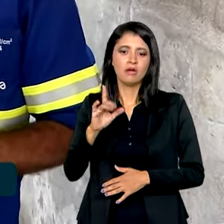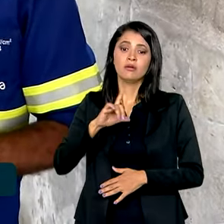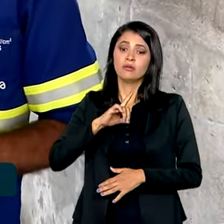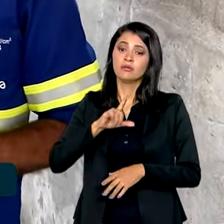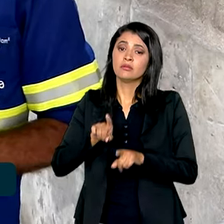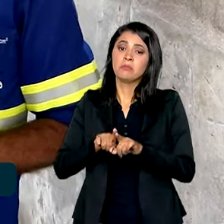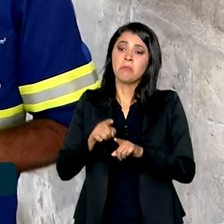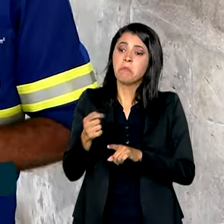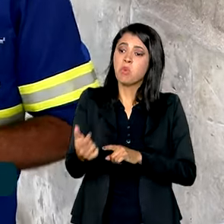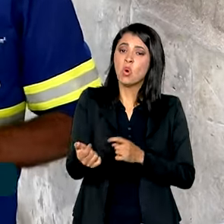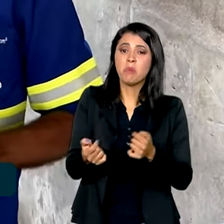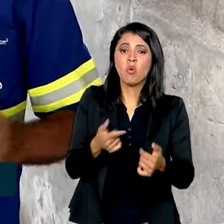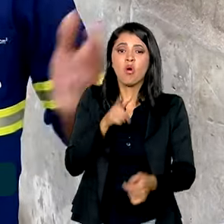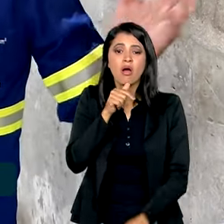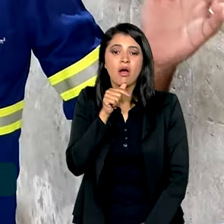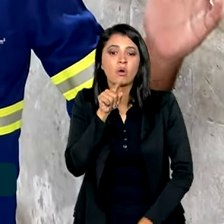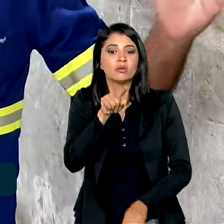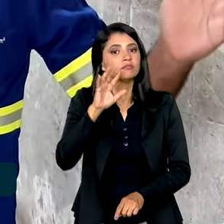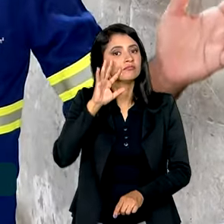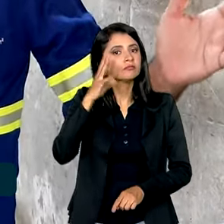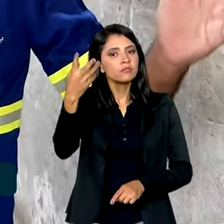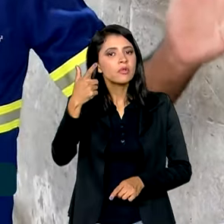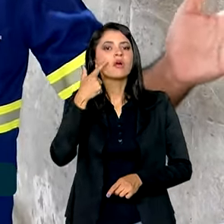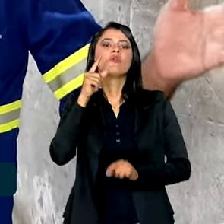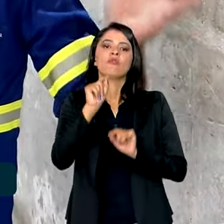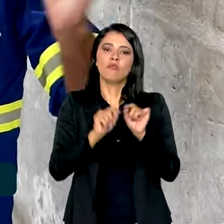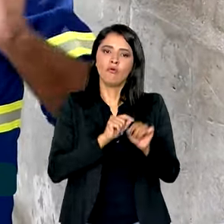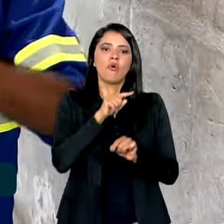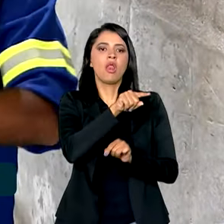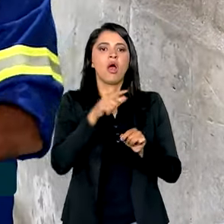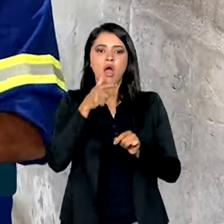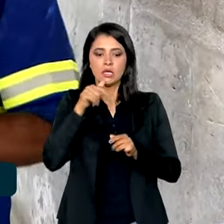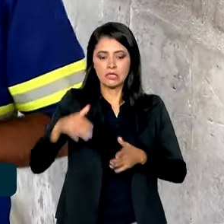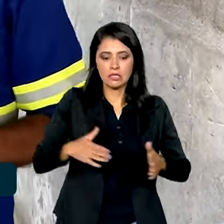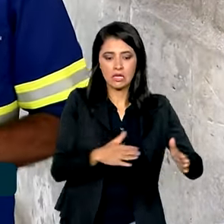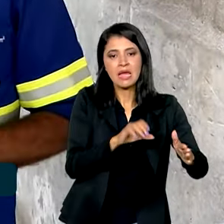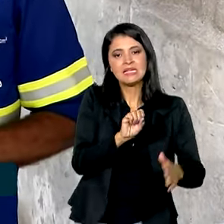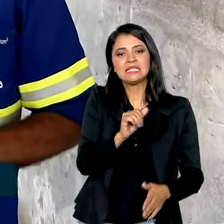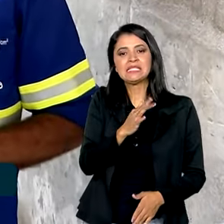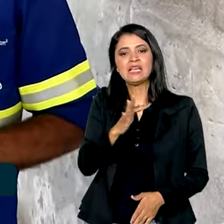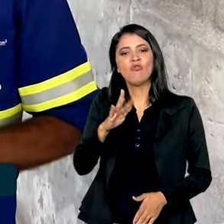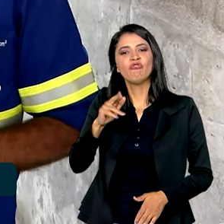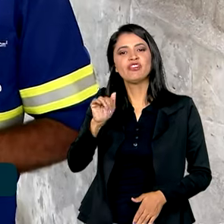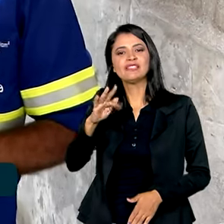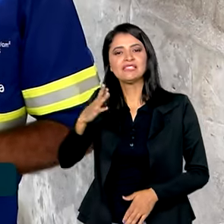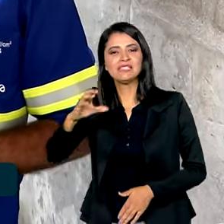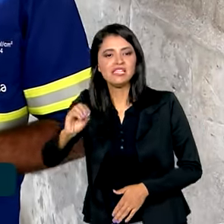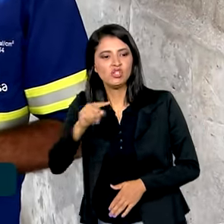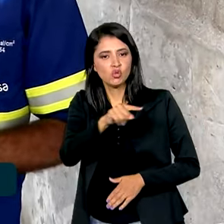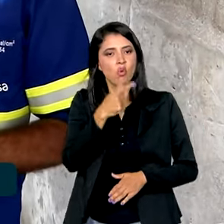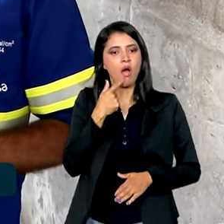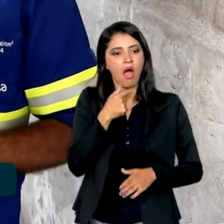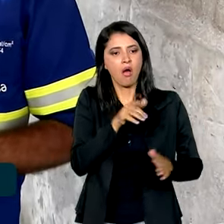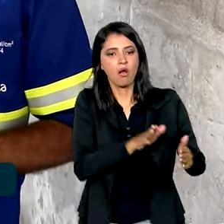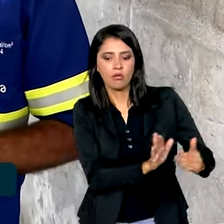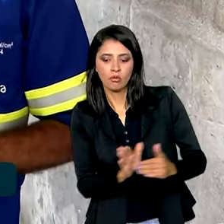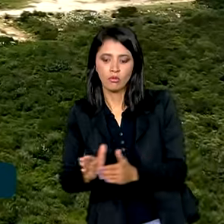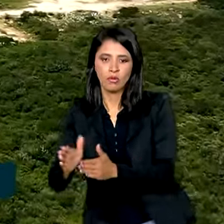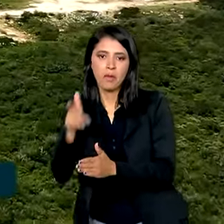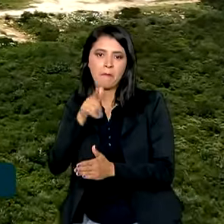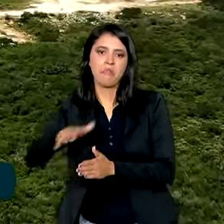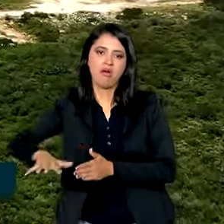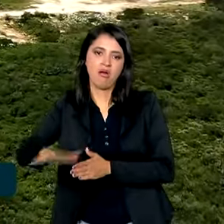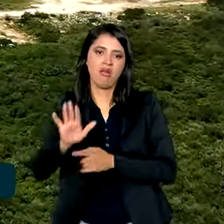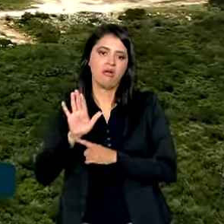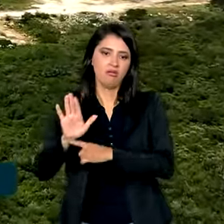tem pouquíssima oferta. Então a solução foi trazer água do São Francisco para atender essa demanda que a gente tem hoje no Agreste Pernambucano.